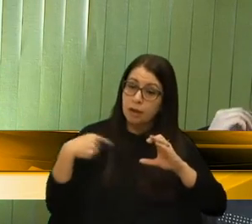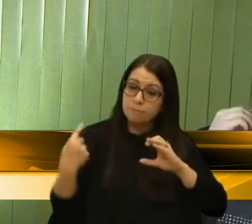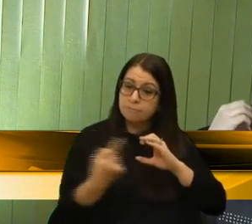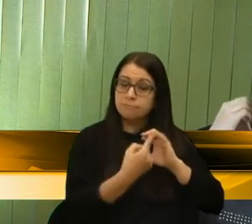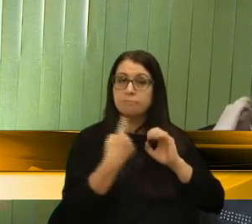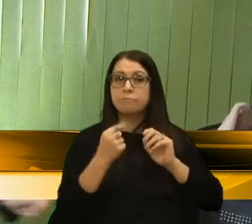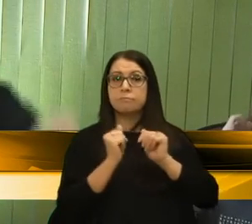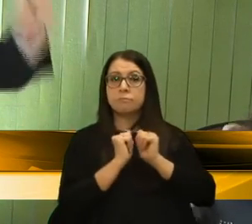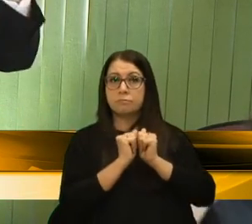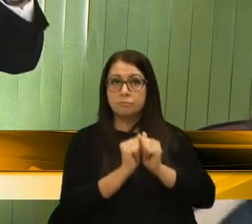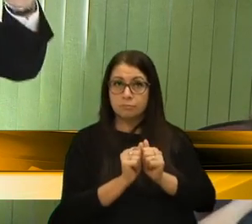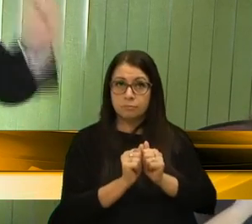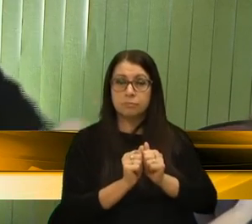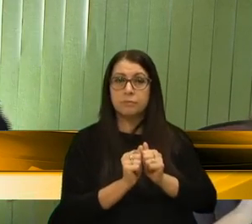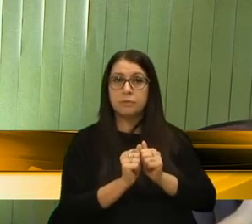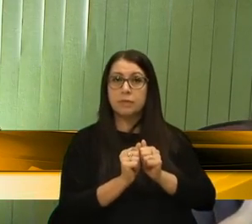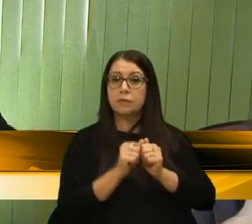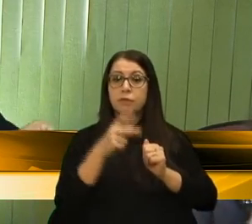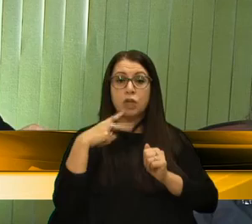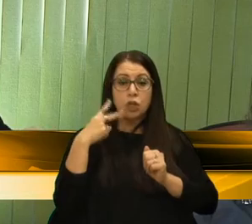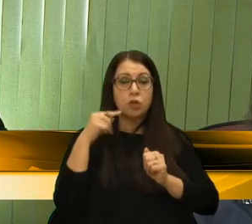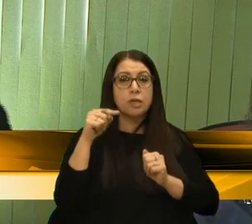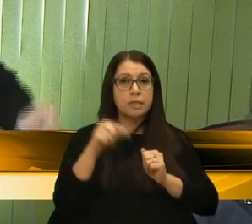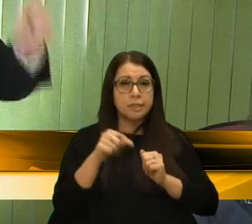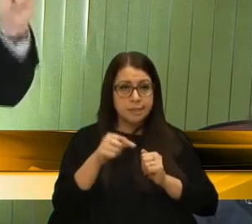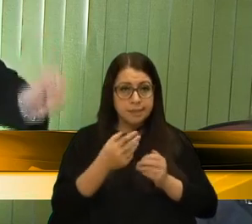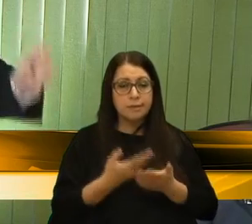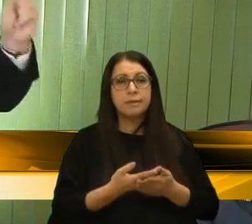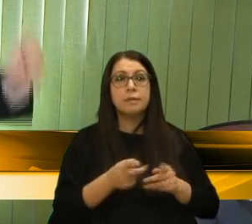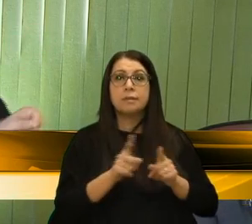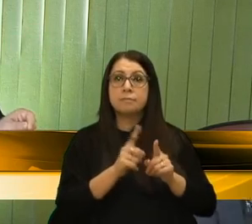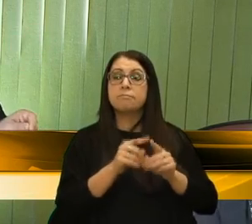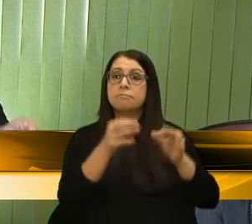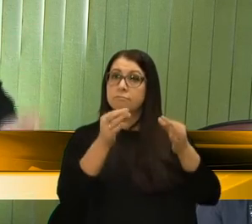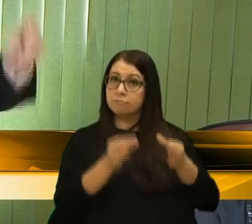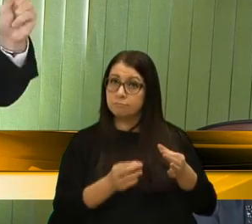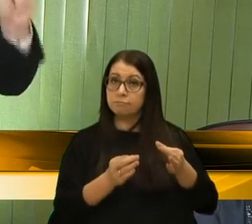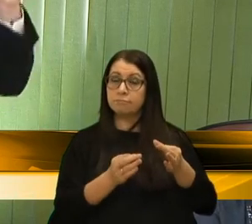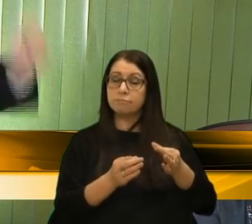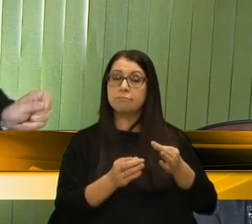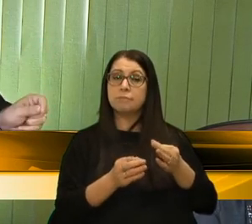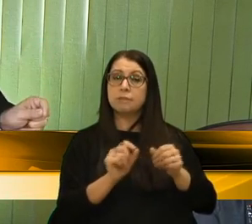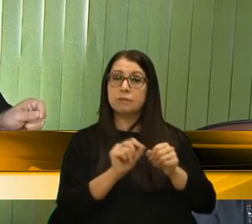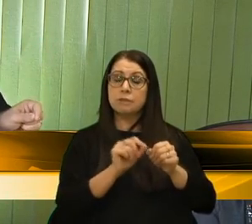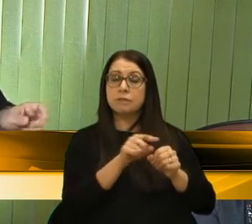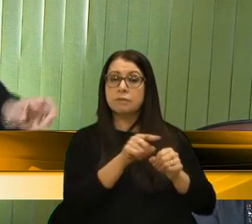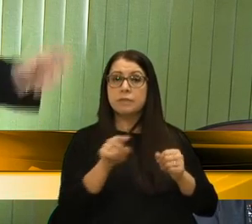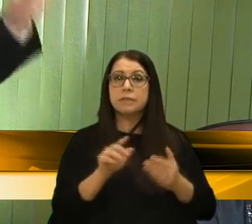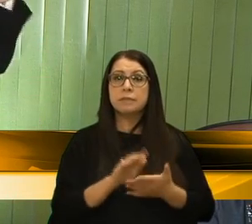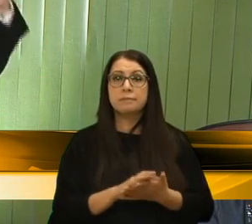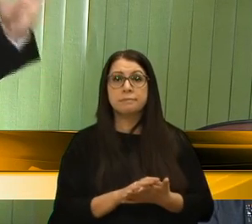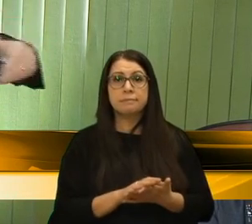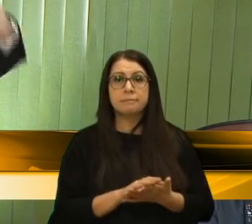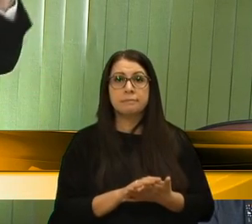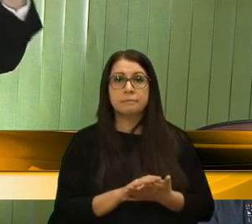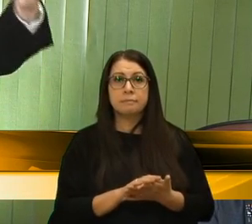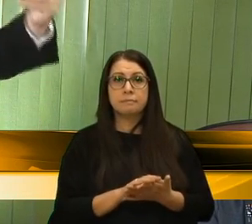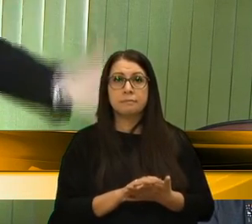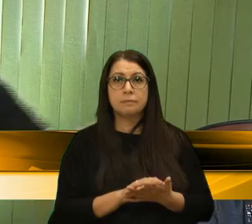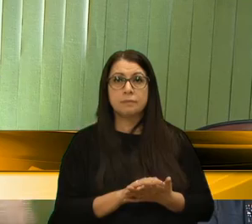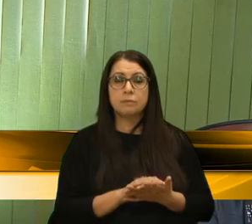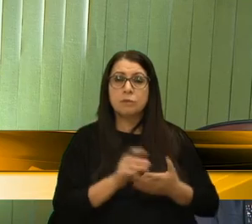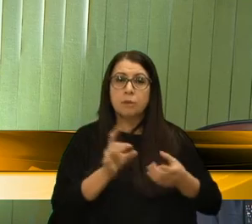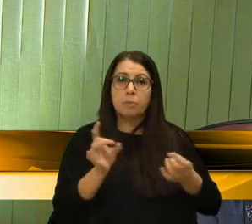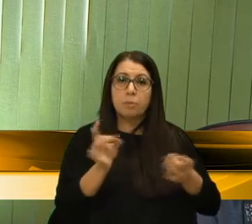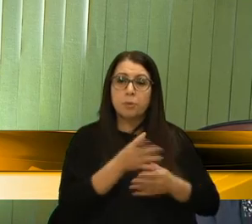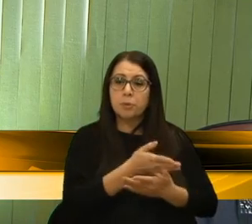de Vereadores, dos parlamentares dessa legislatura, que com certeza irão fazer, né, irão colocar à